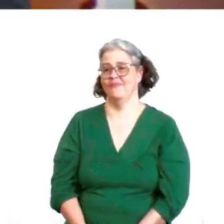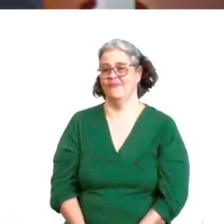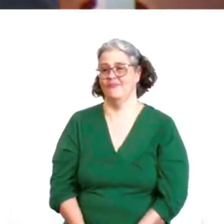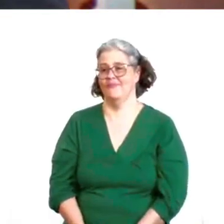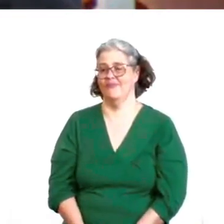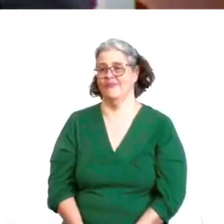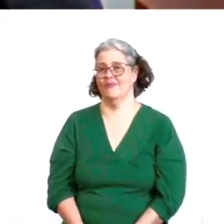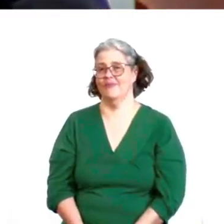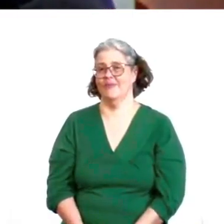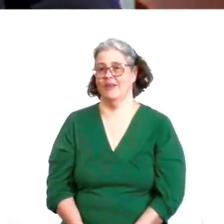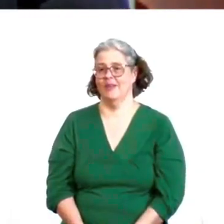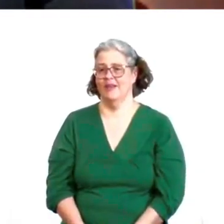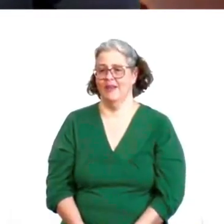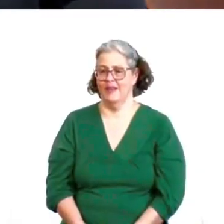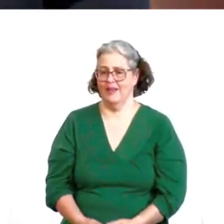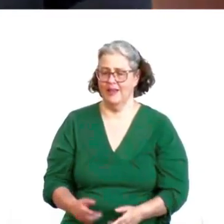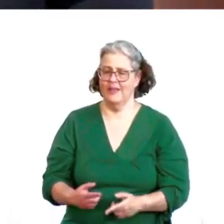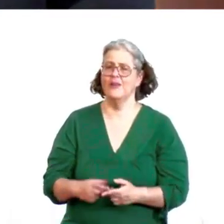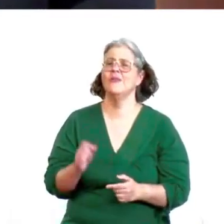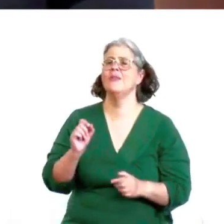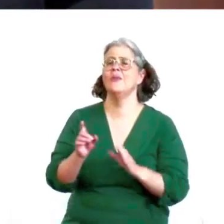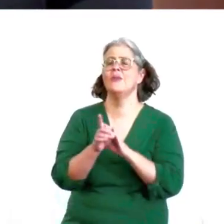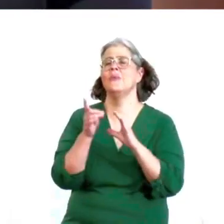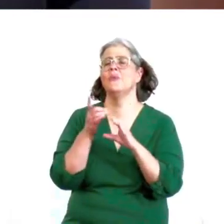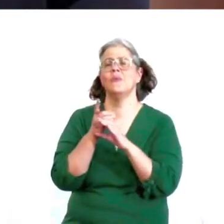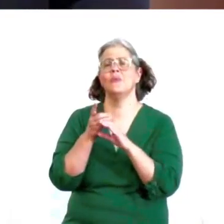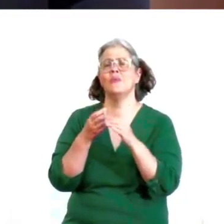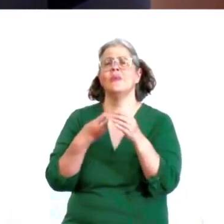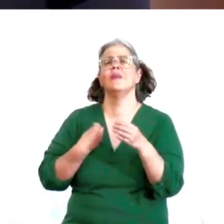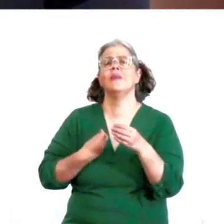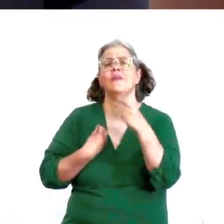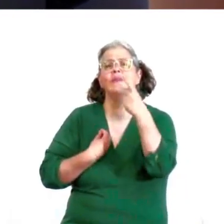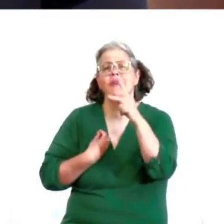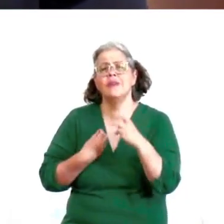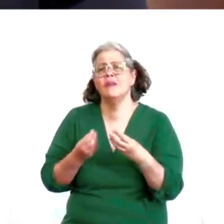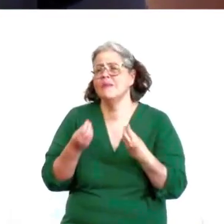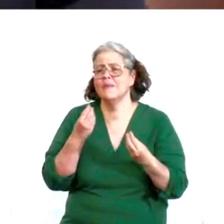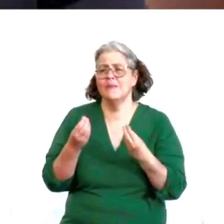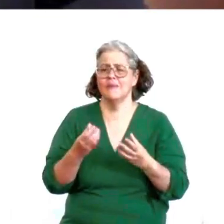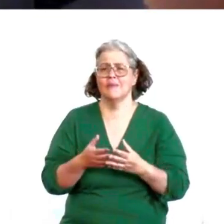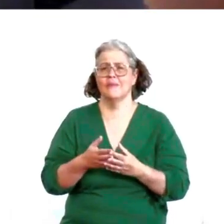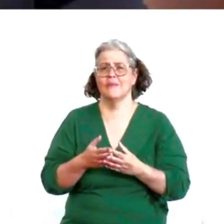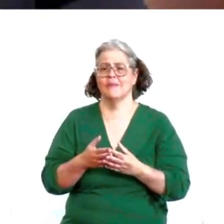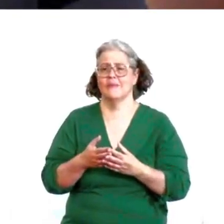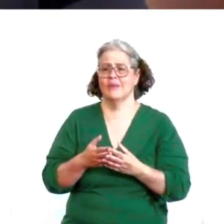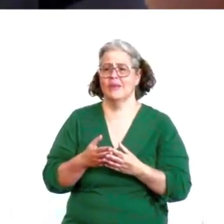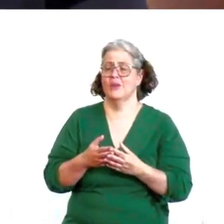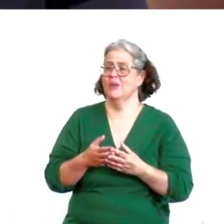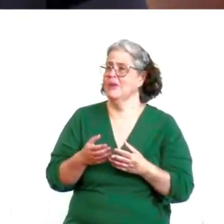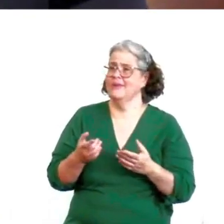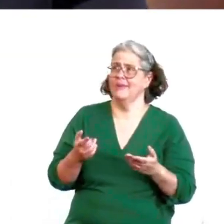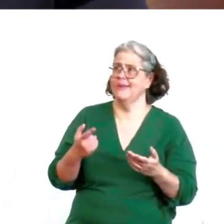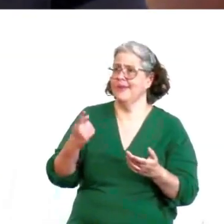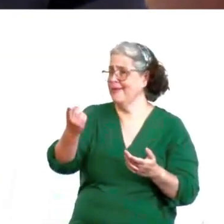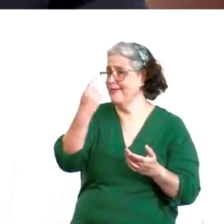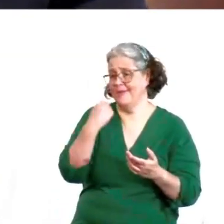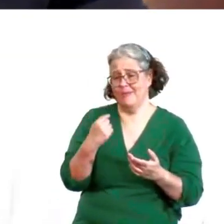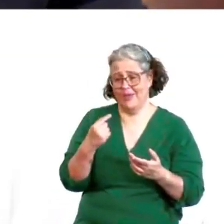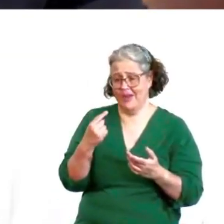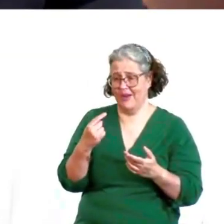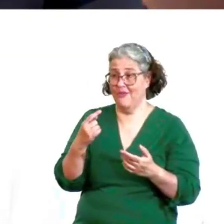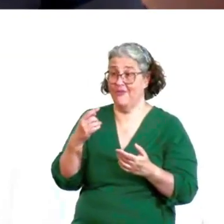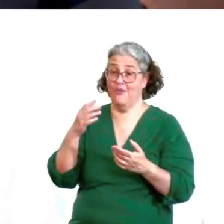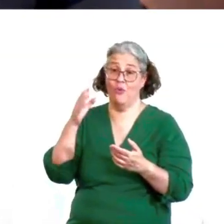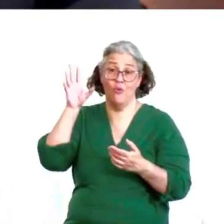Veja a importância do culto na tua vida. Cultuar a Deus não é só vir para poder ouvir um pastor pregar, não é só vir para poder